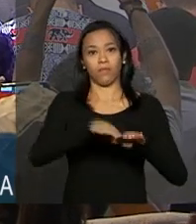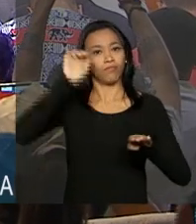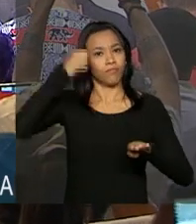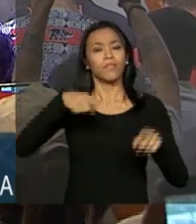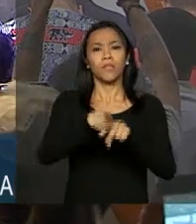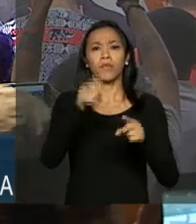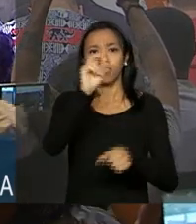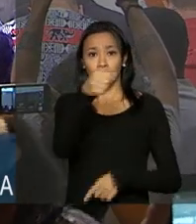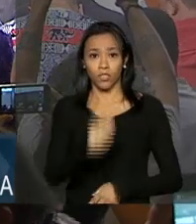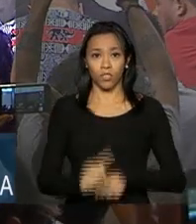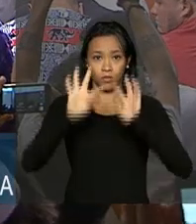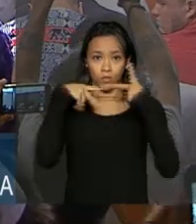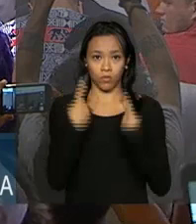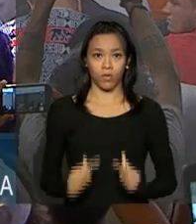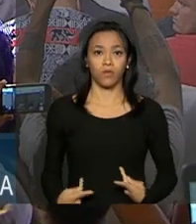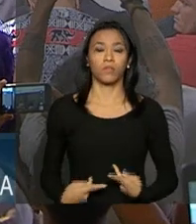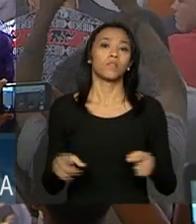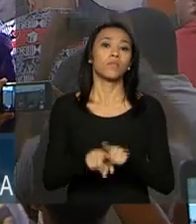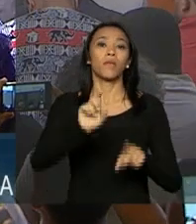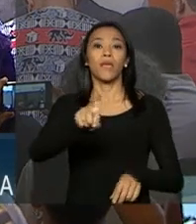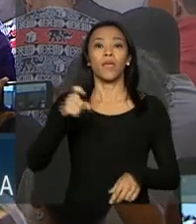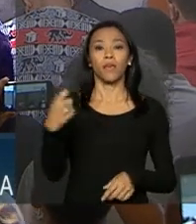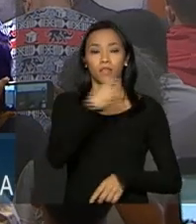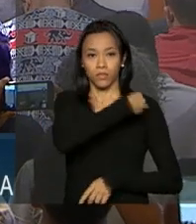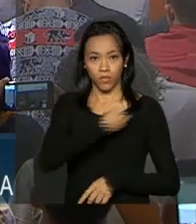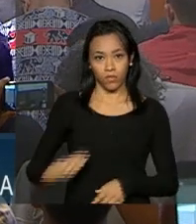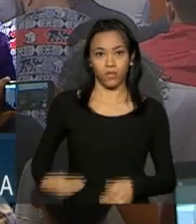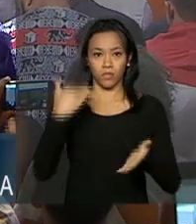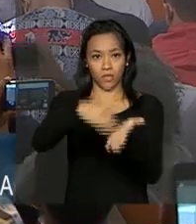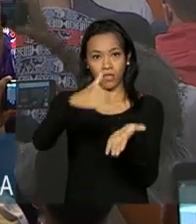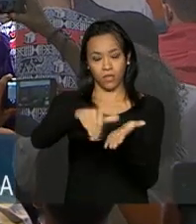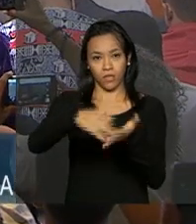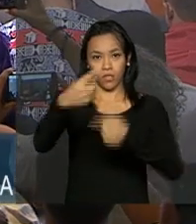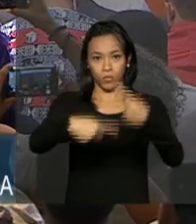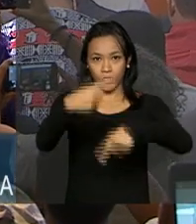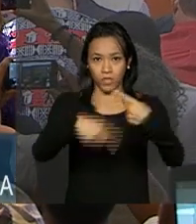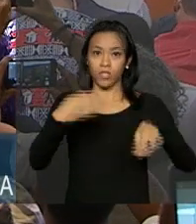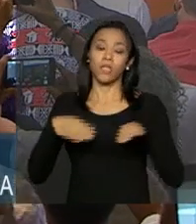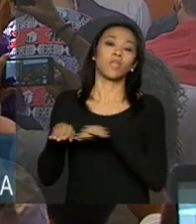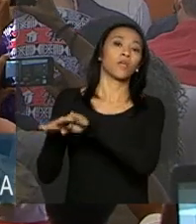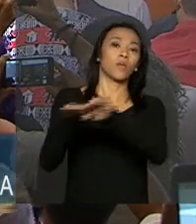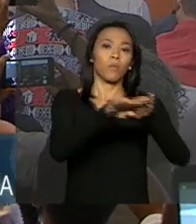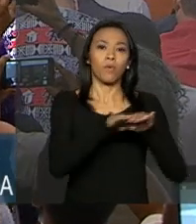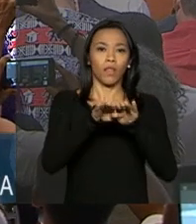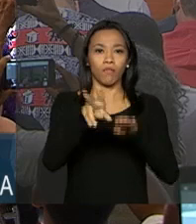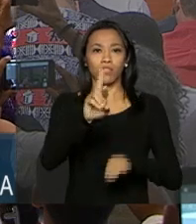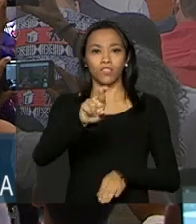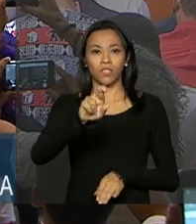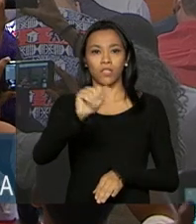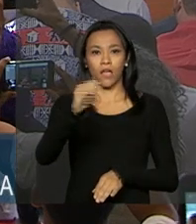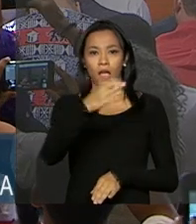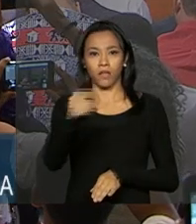os ex-ministros da Secretaria de Política de Promoção da Igualdade Racial aqui presentes,